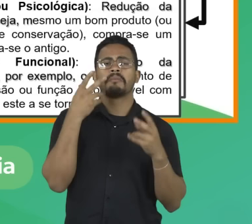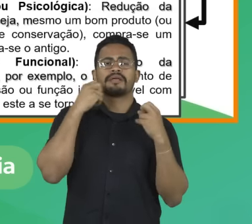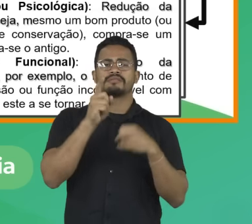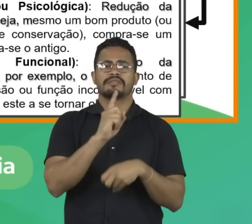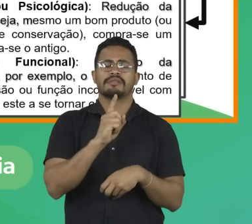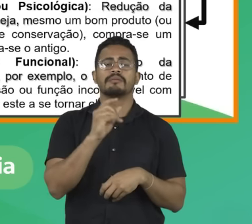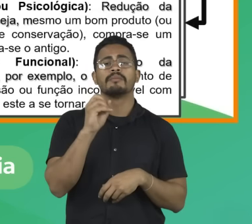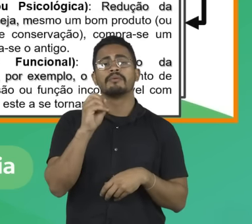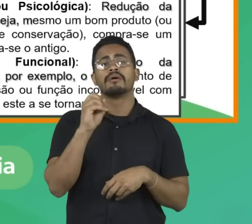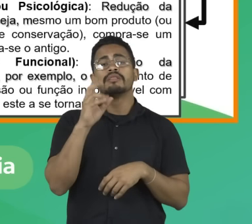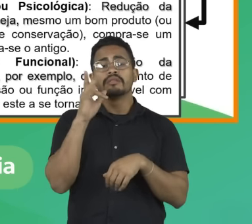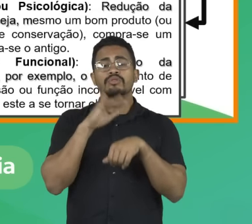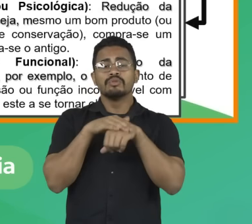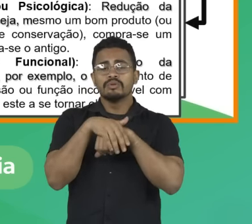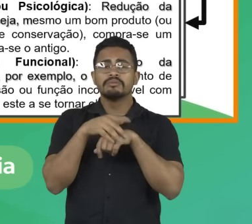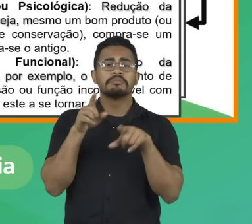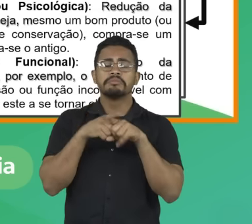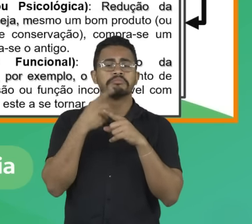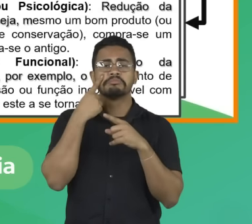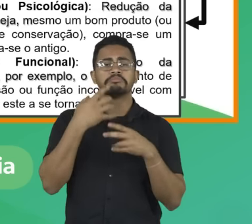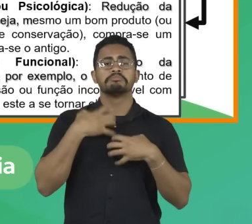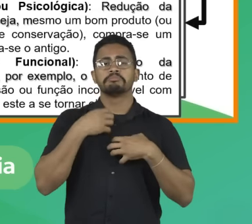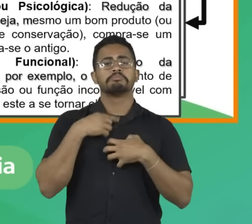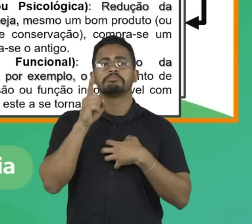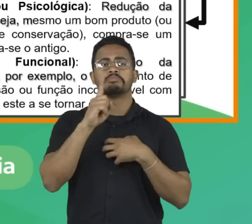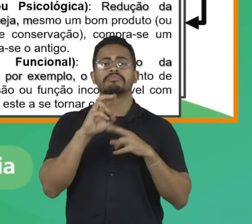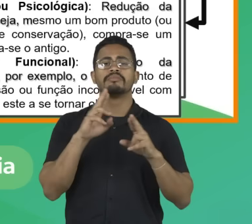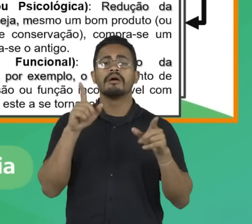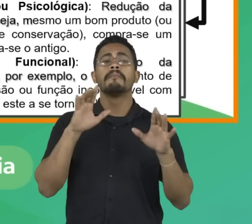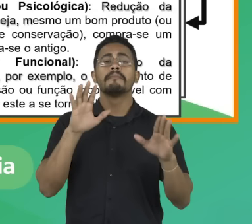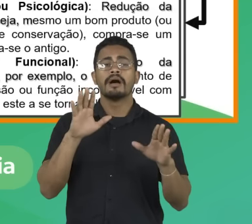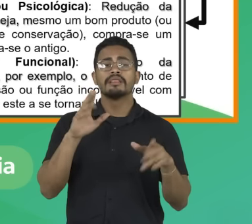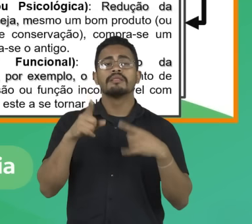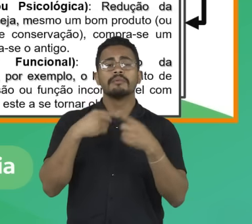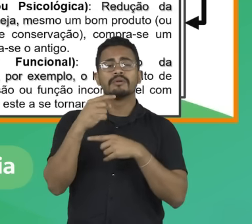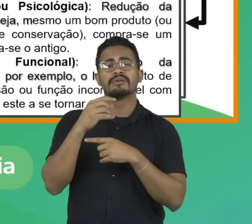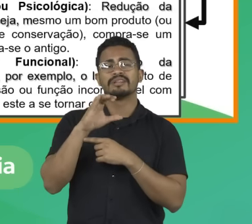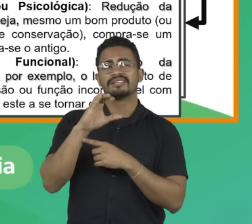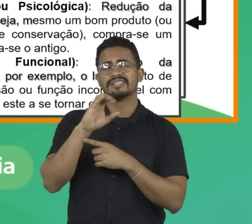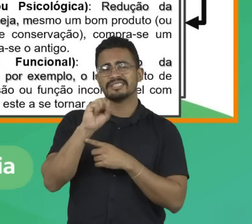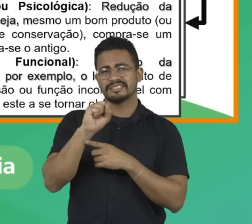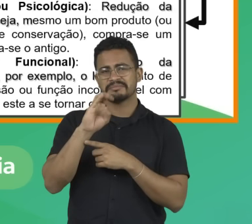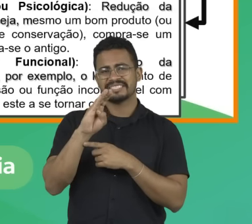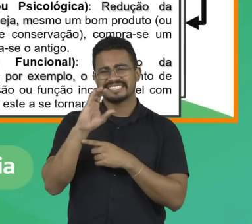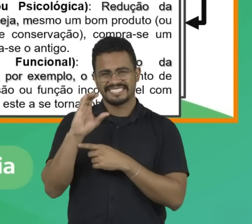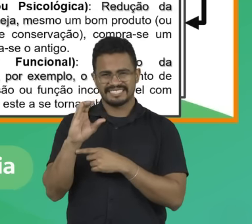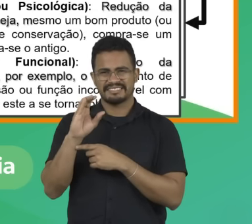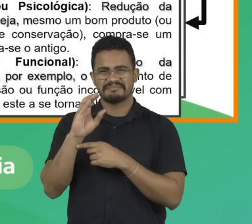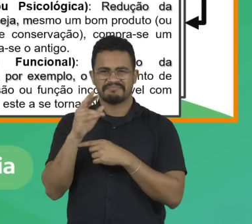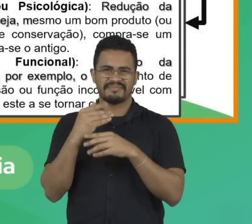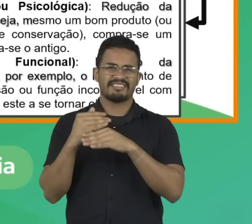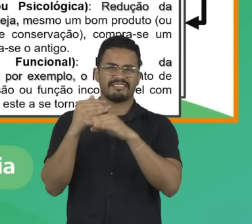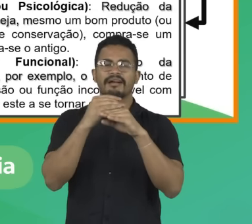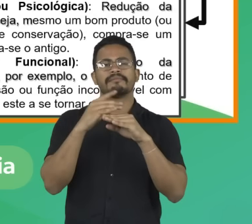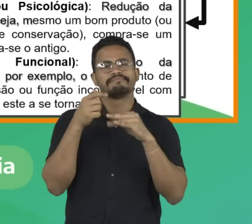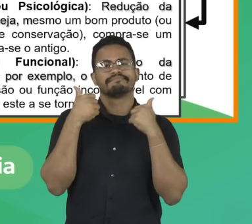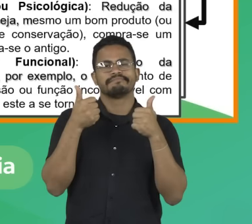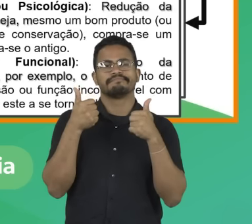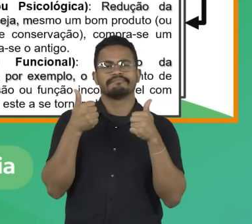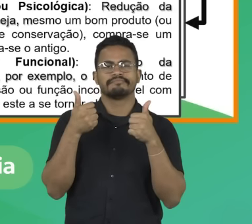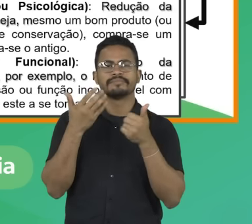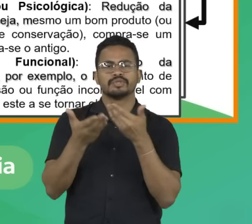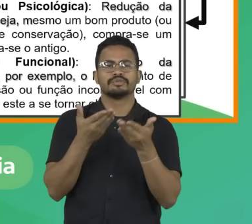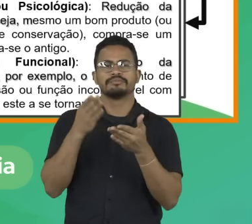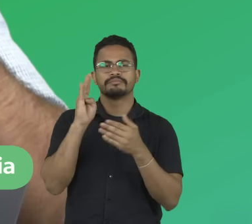você também não vê essa diferença. Então, no final dos contos, se você tivesse o USB-C padrão, as pessoas estariam bem atendidas. Não sou contra o progresso,